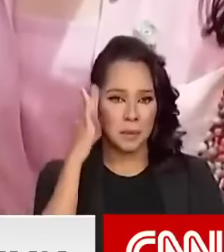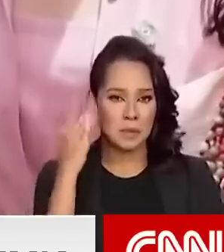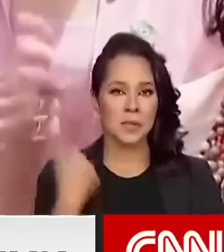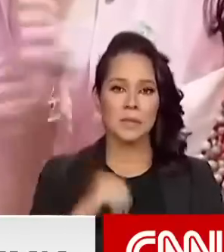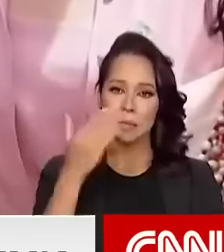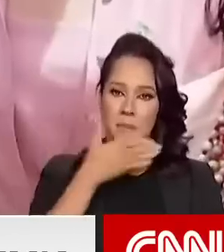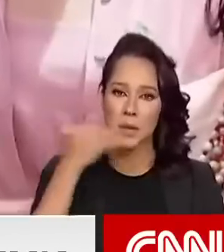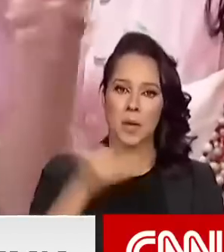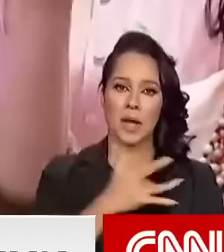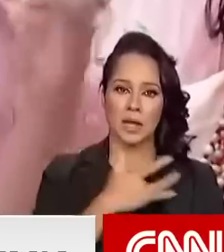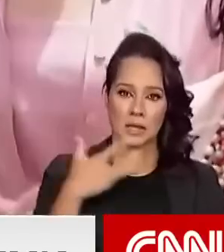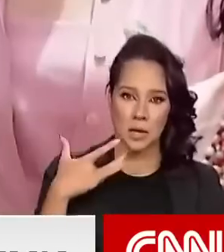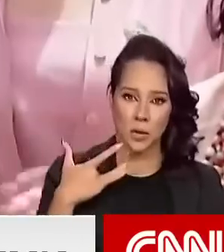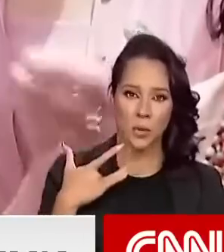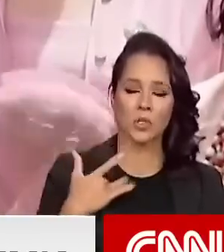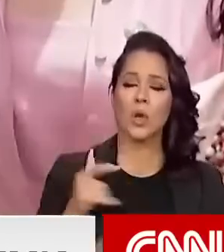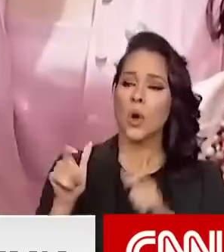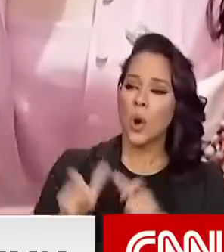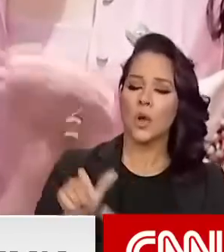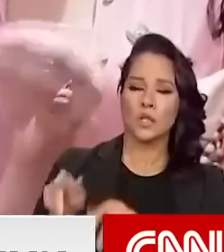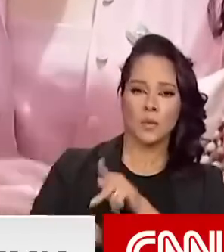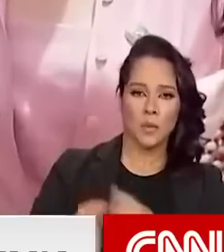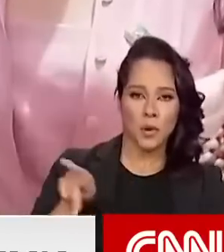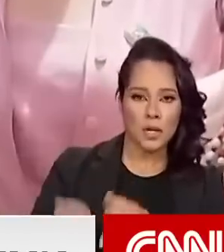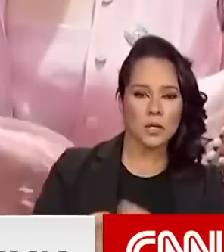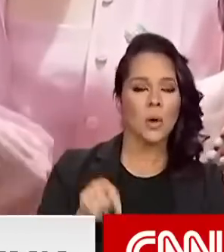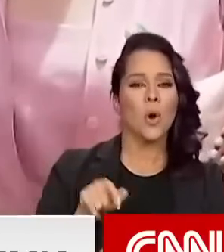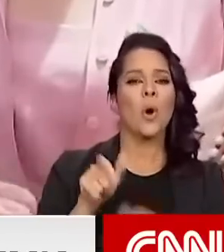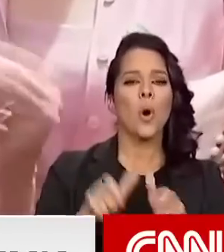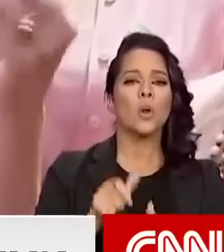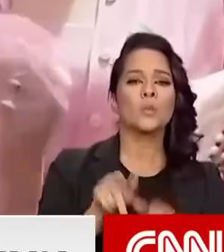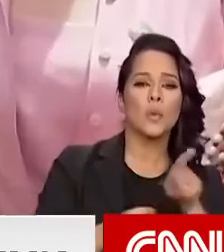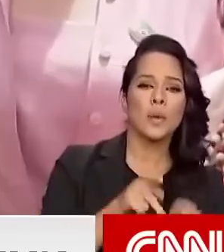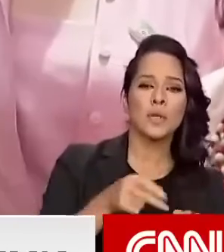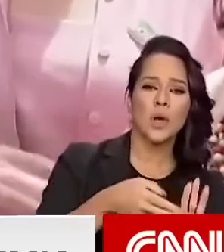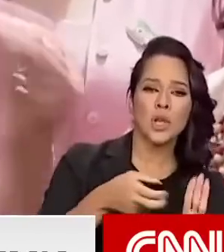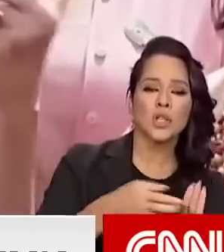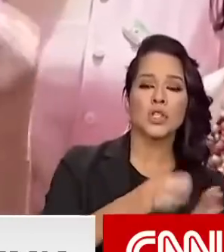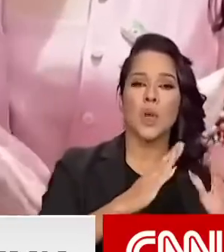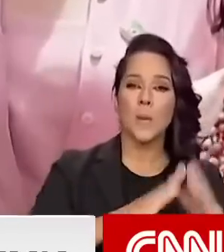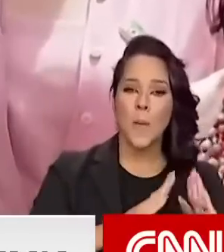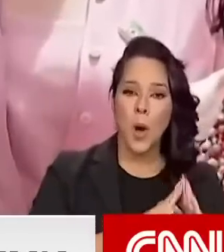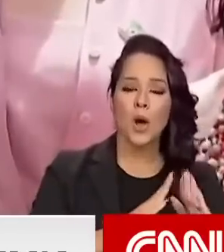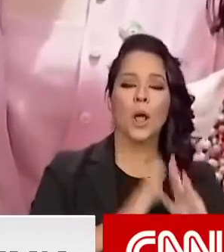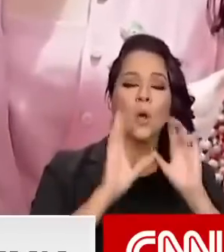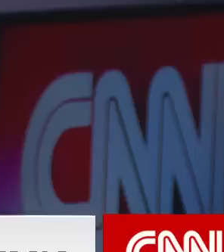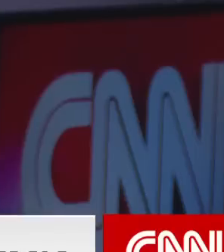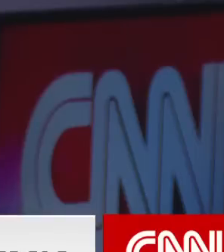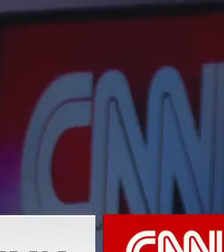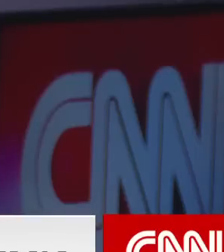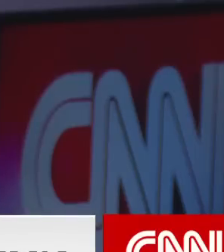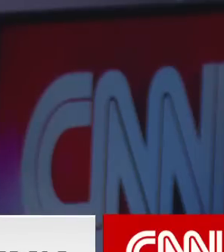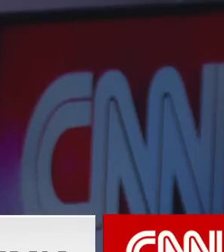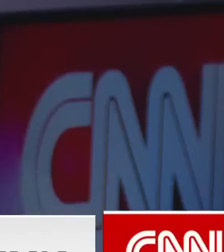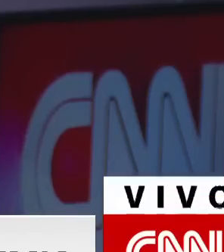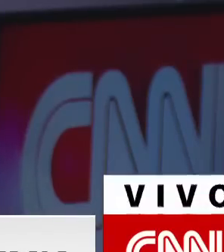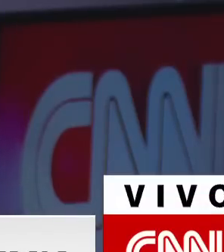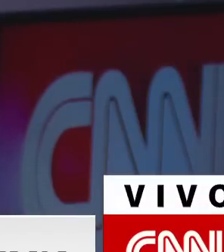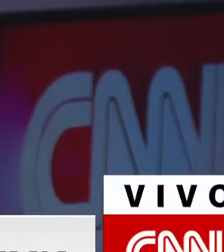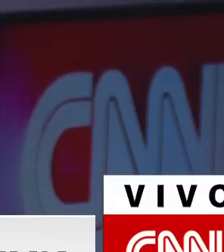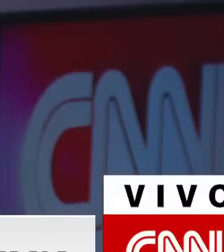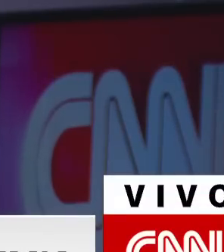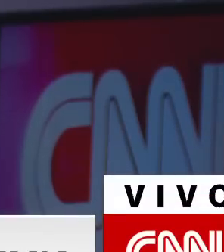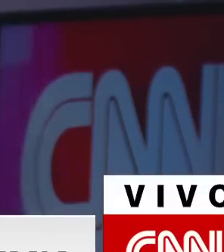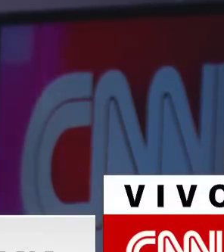que melhorar a saúde onde as populações, onde os povos indígenas moram, nas suas comunidades.